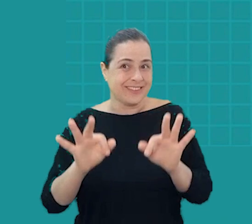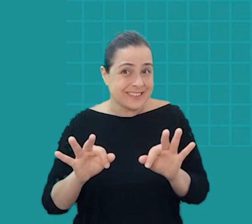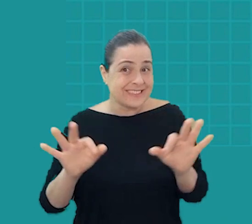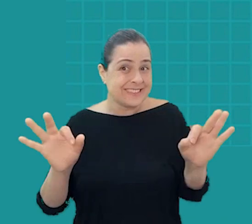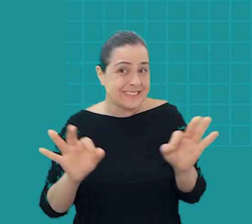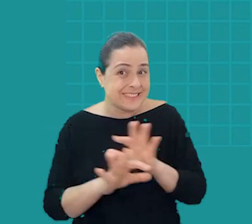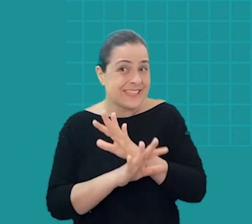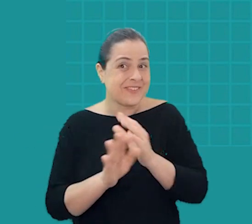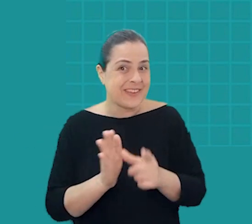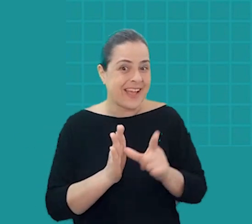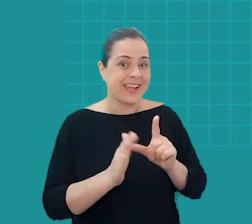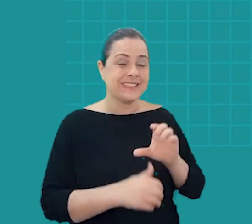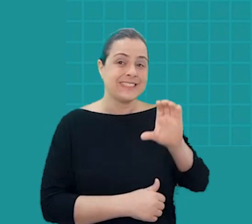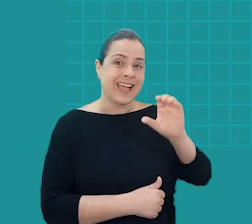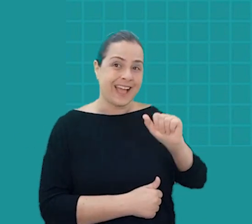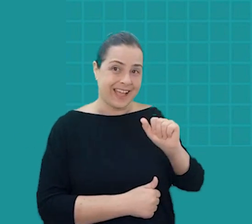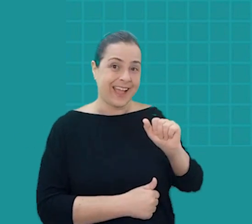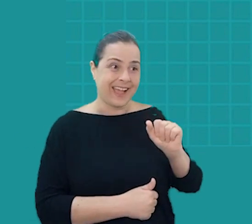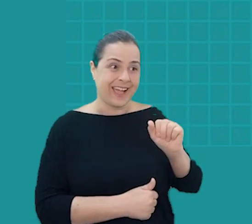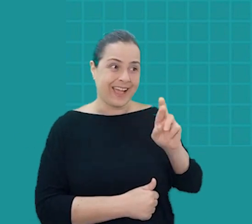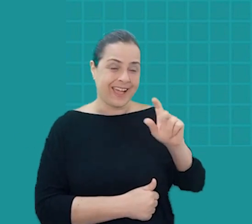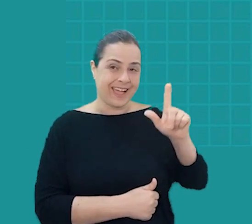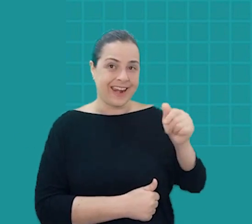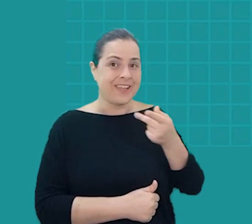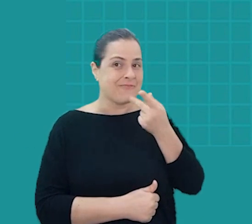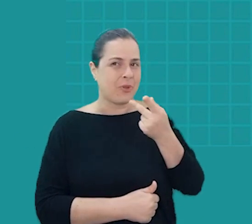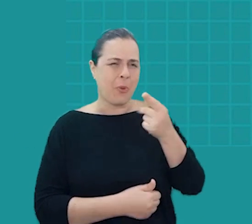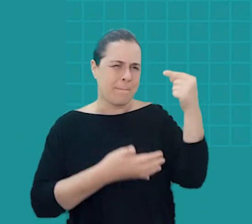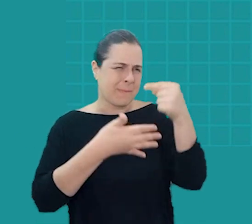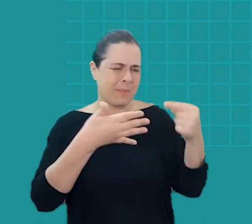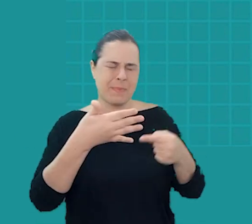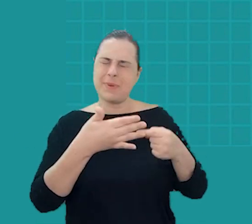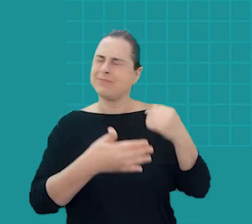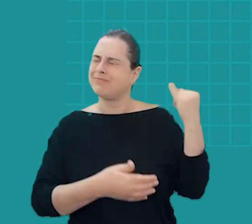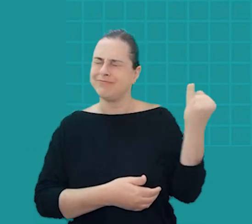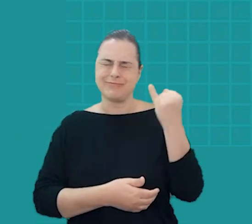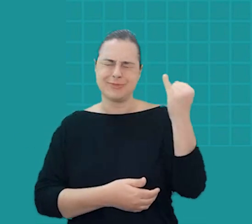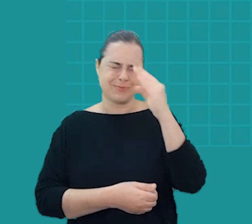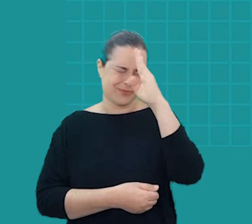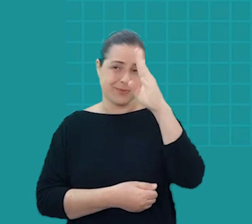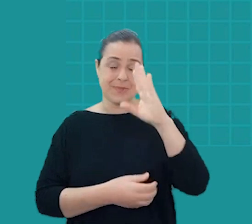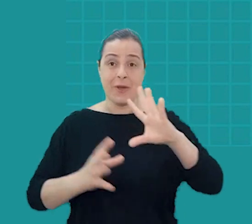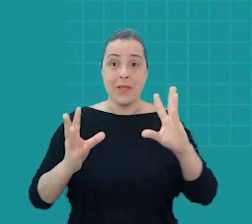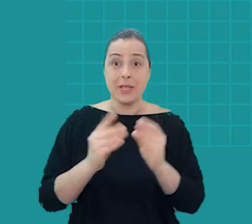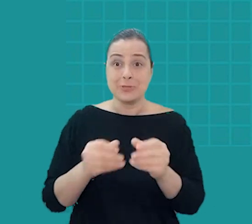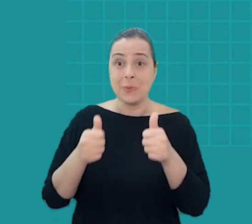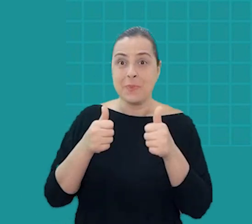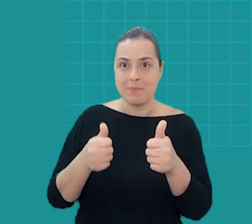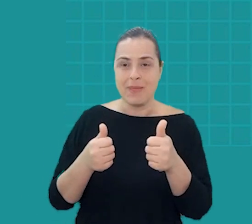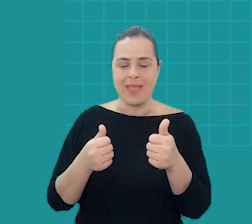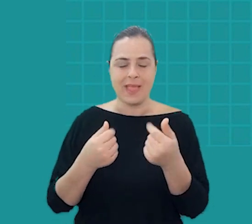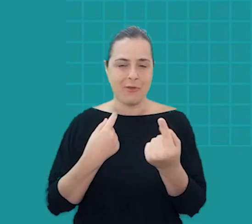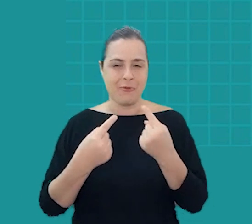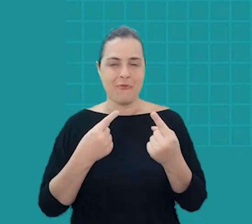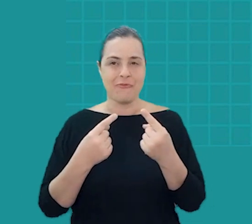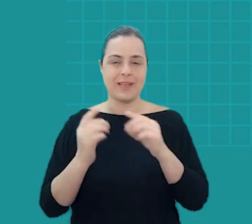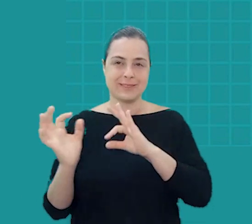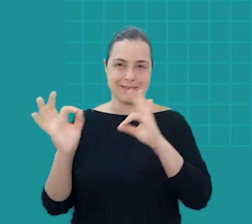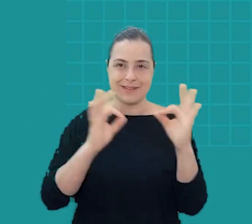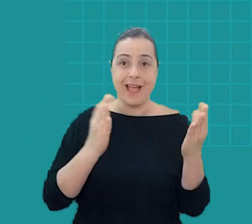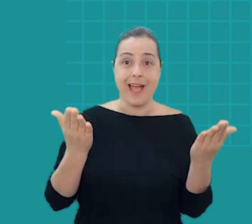sensacional. Eu anotei um negócio aqui, Thierry, vê se, para resumir a nossa conversa, que eu aprendi hoje, que eu não conhecia,